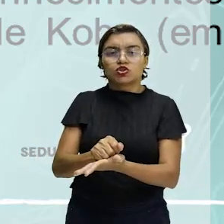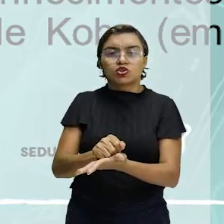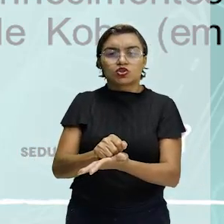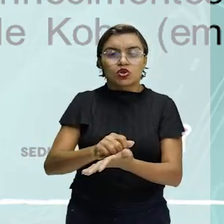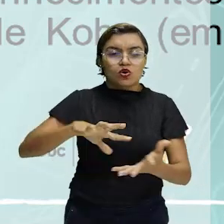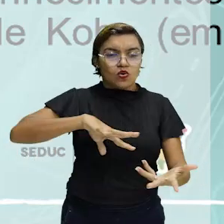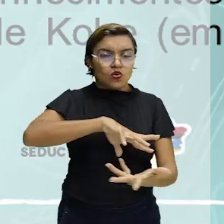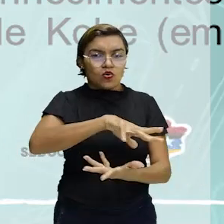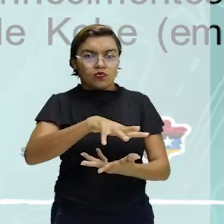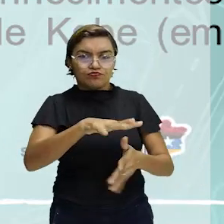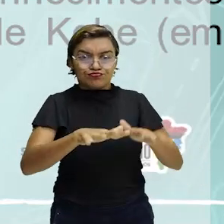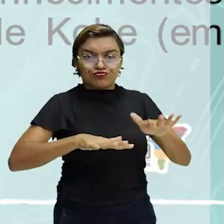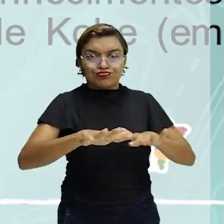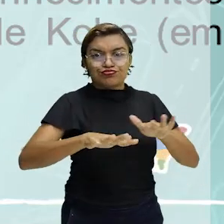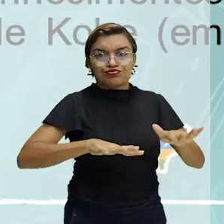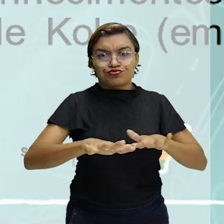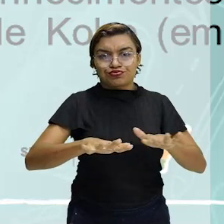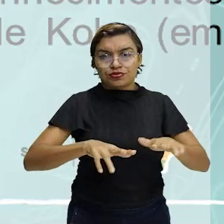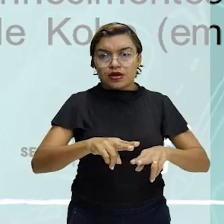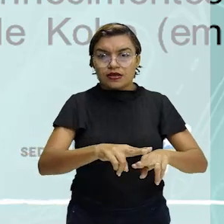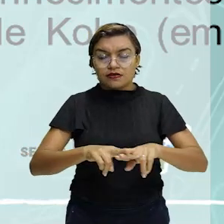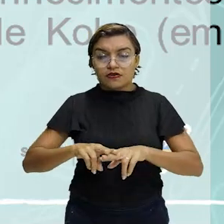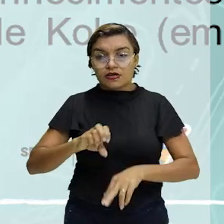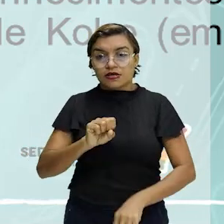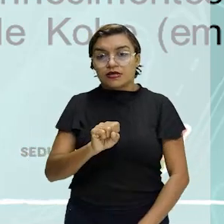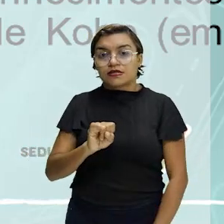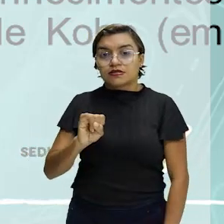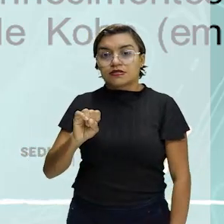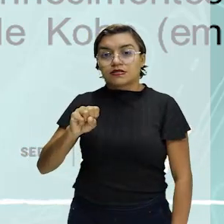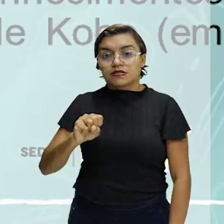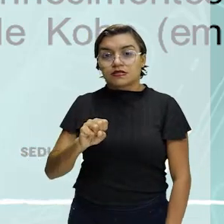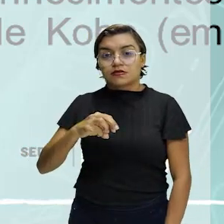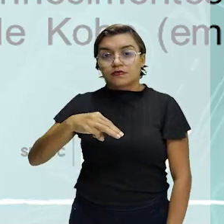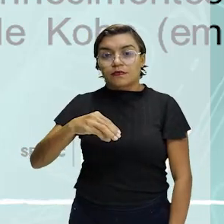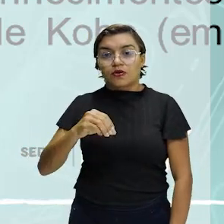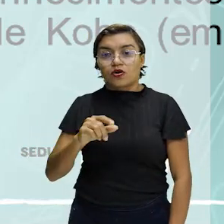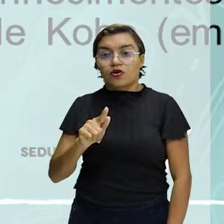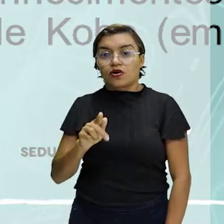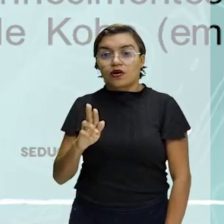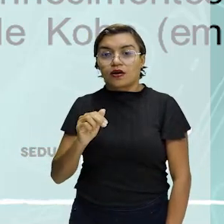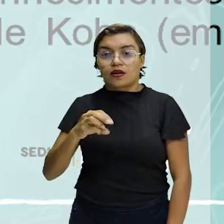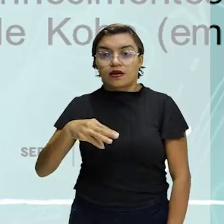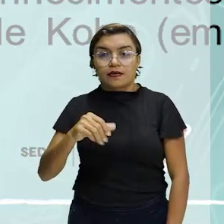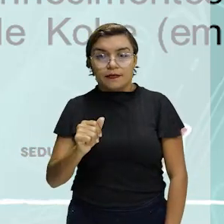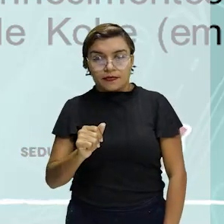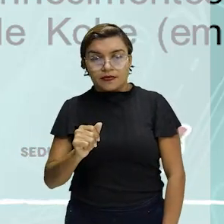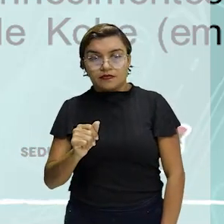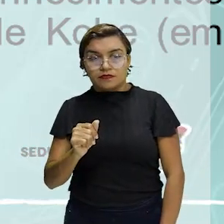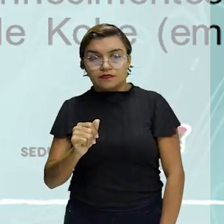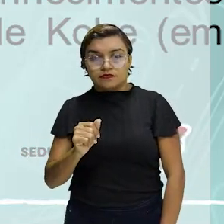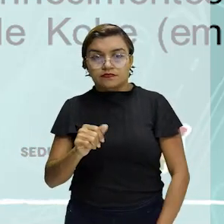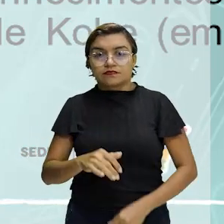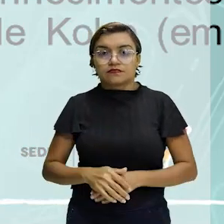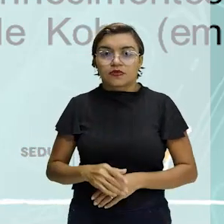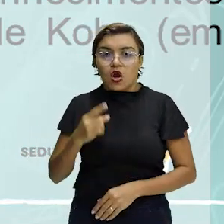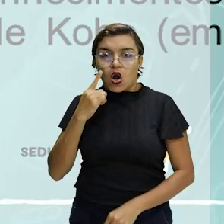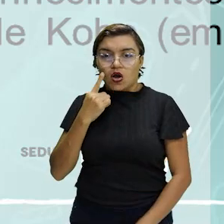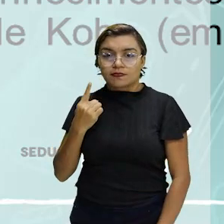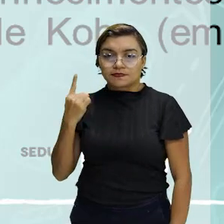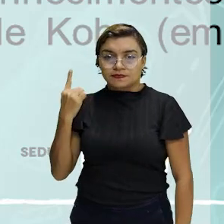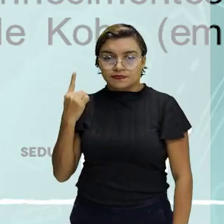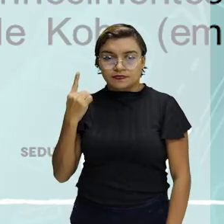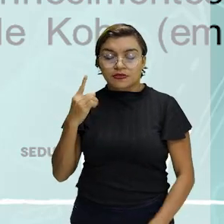superfície através dos sismogramas, cuja unidade é o DINA vezes centímetro. O terremoto